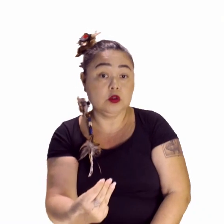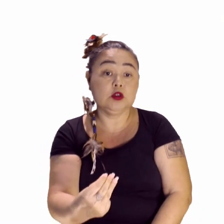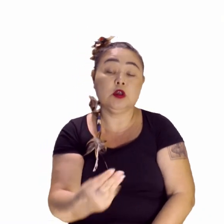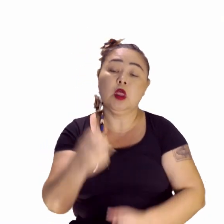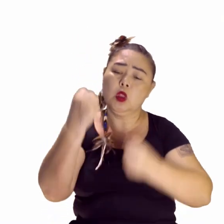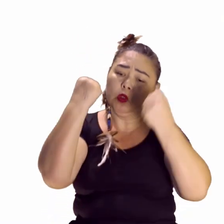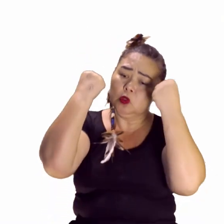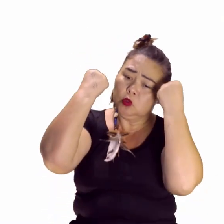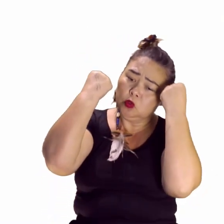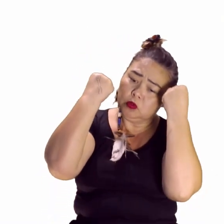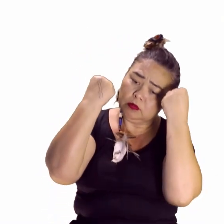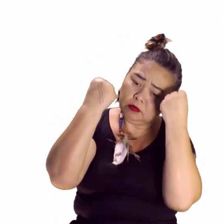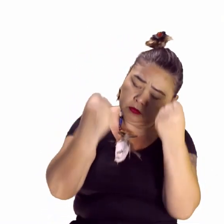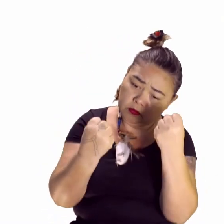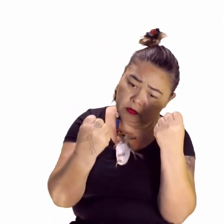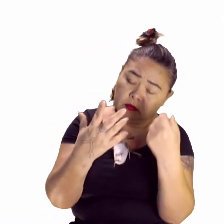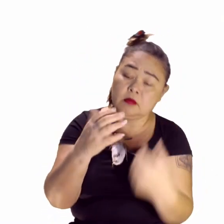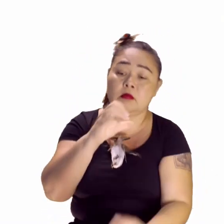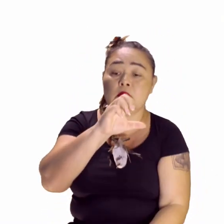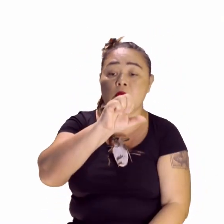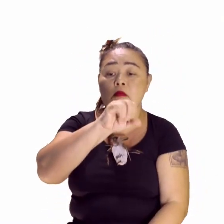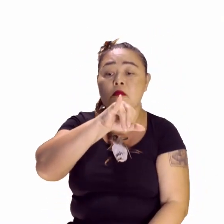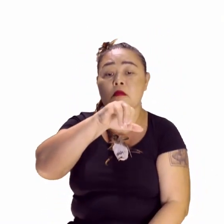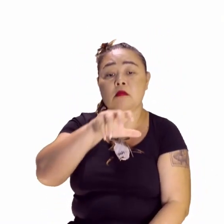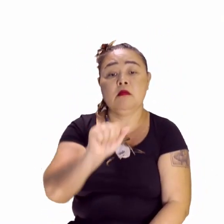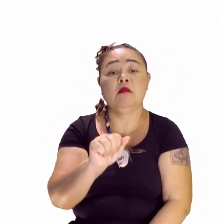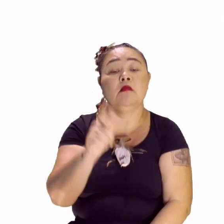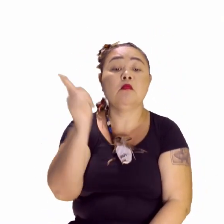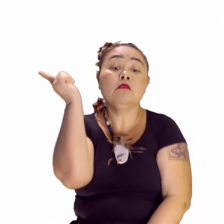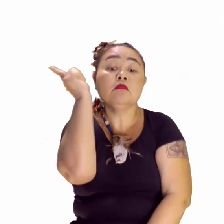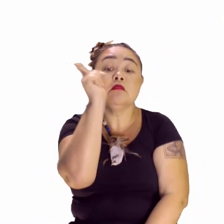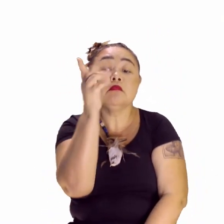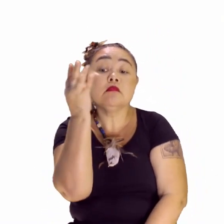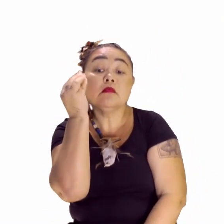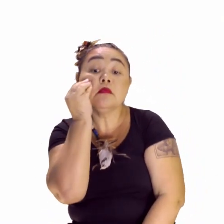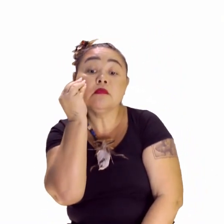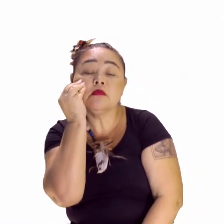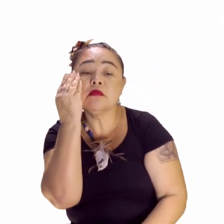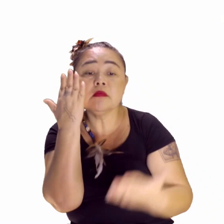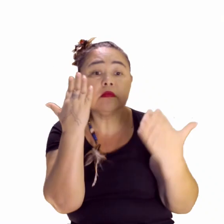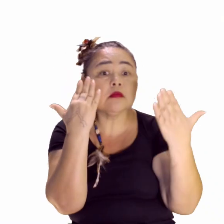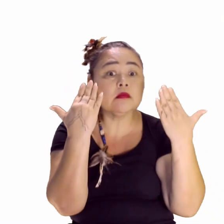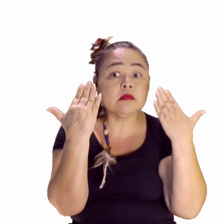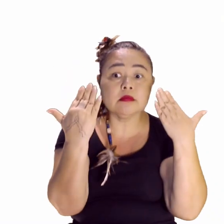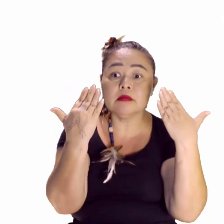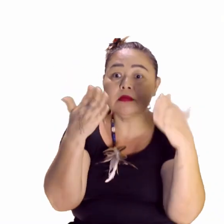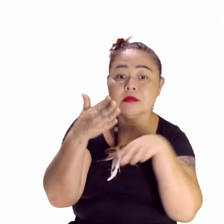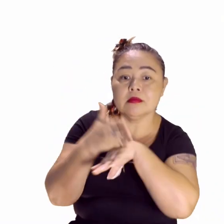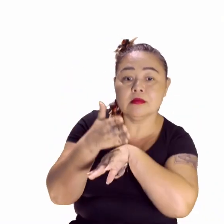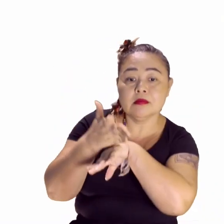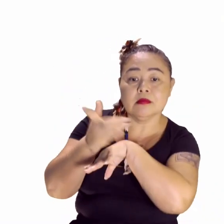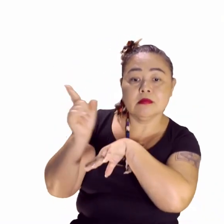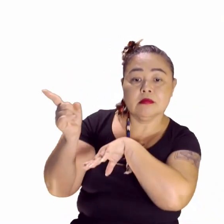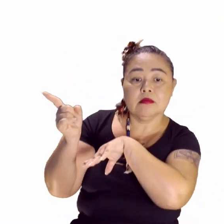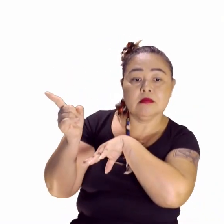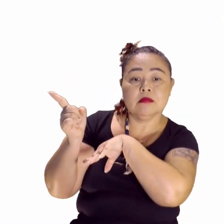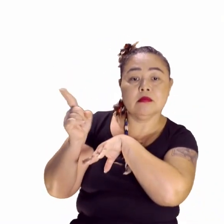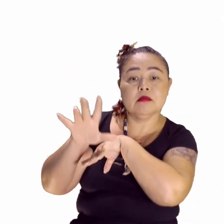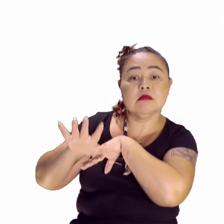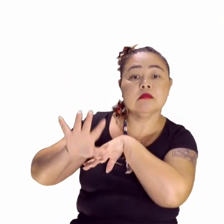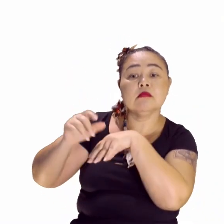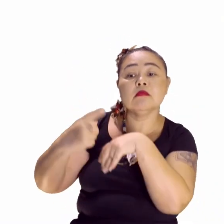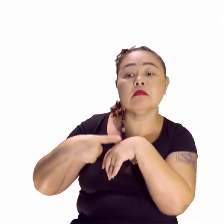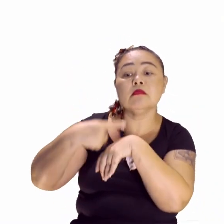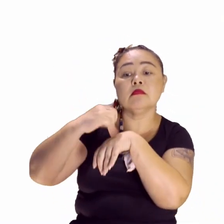milhões de toneladas e a gente consegue verificar comparação dessa participação nas